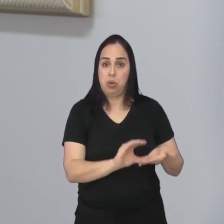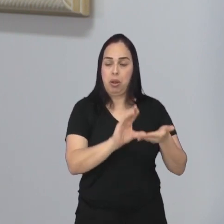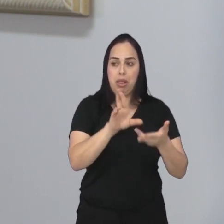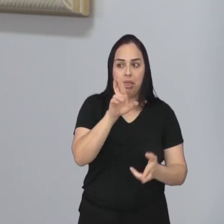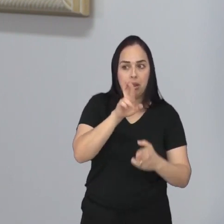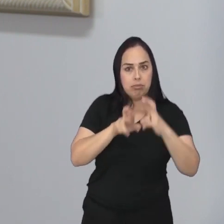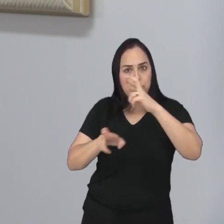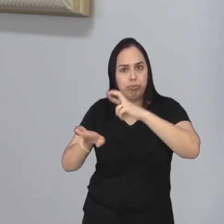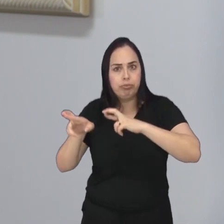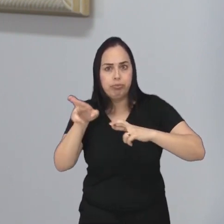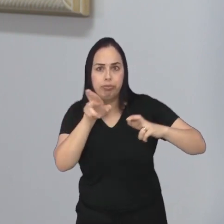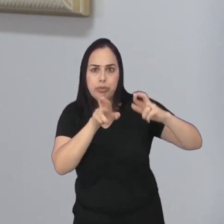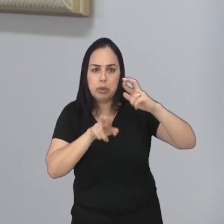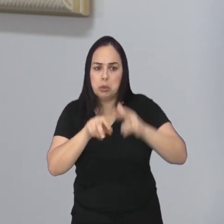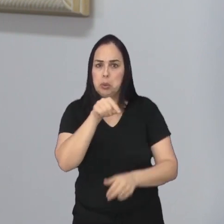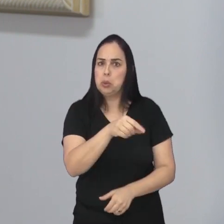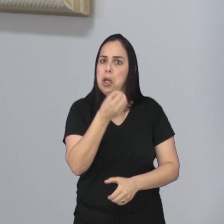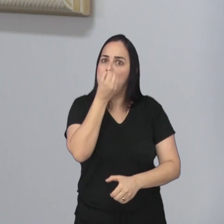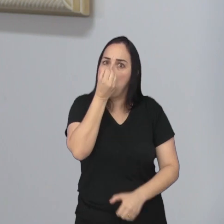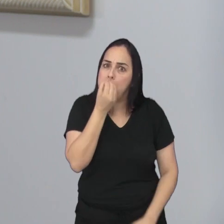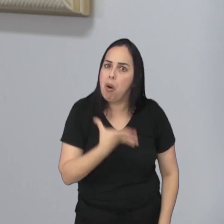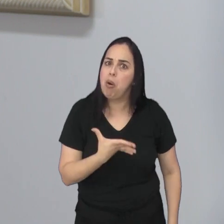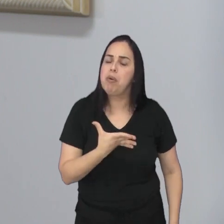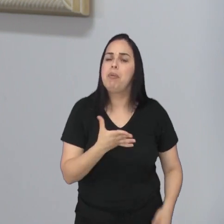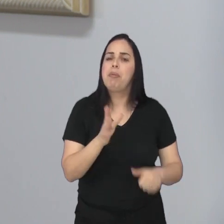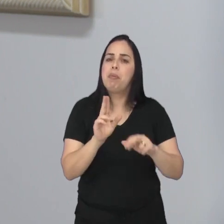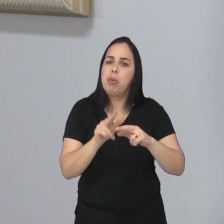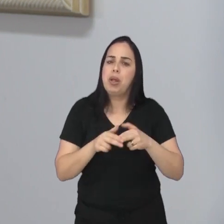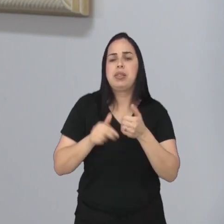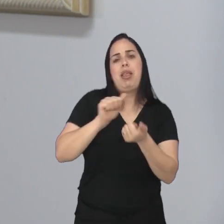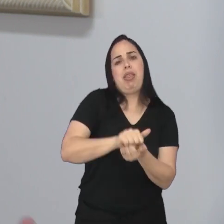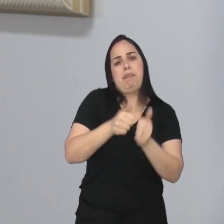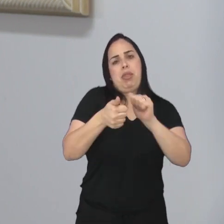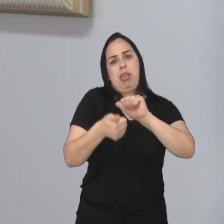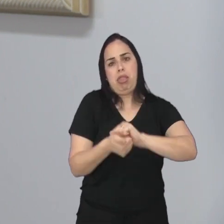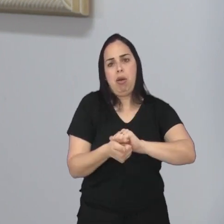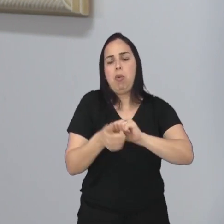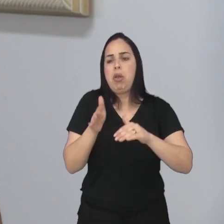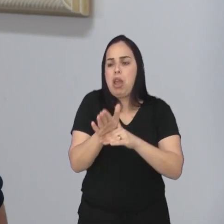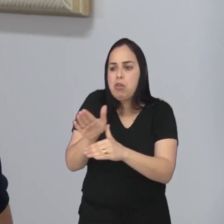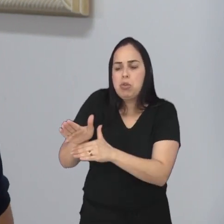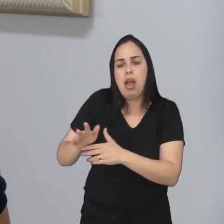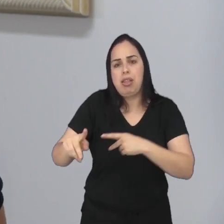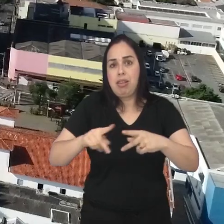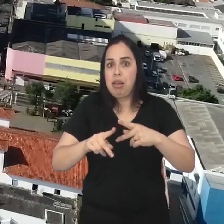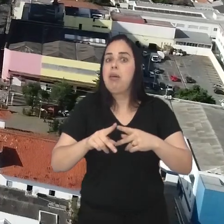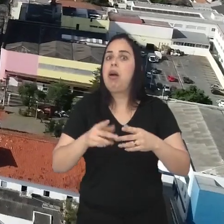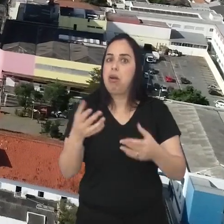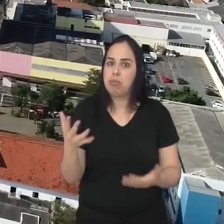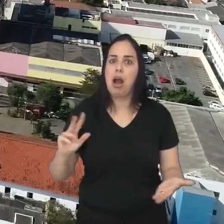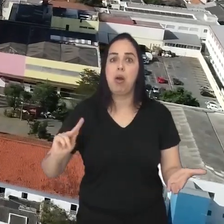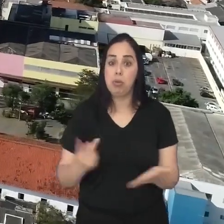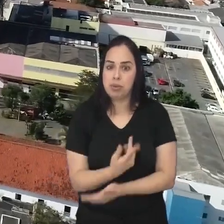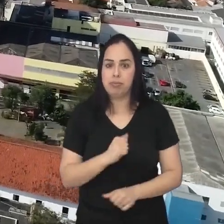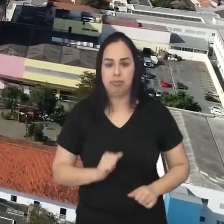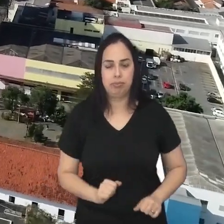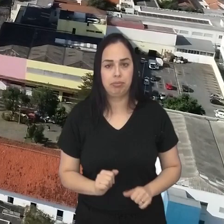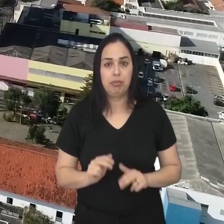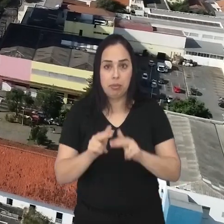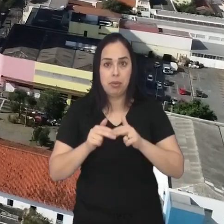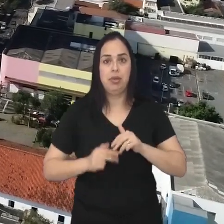do COMAN, que é um órgão, né, um conselho muito efetivo, várias mudanças aconteceram na cidade. A partir da